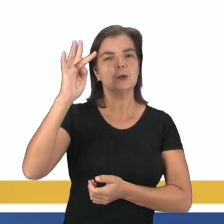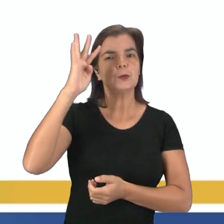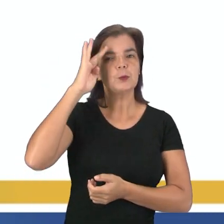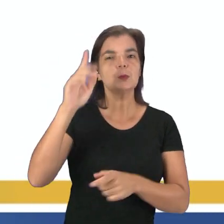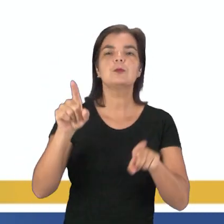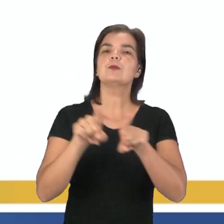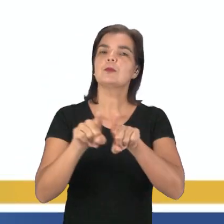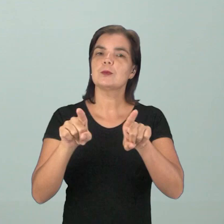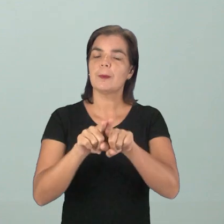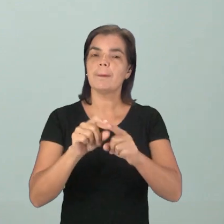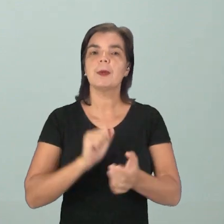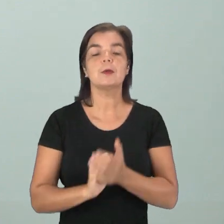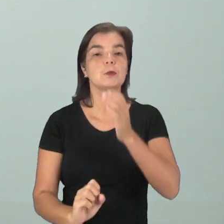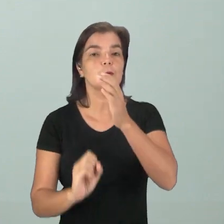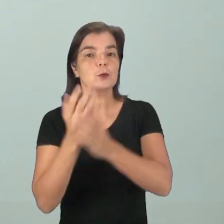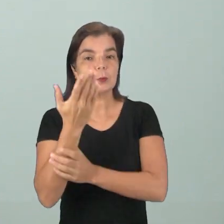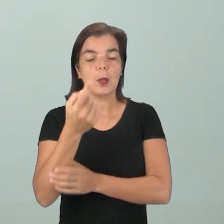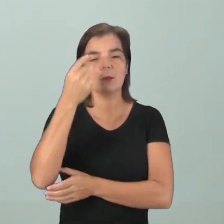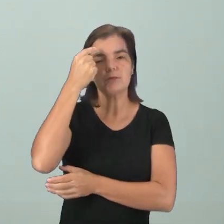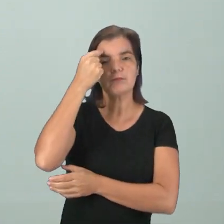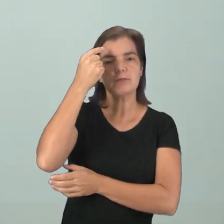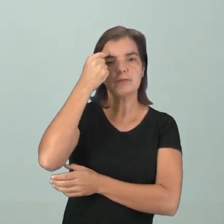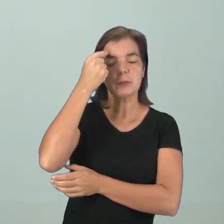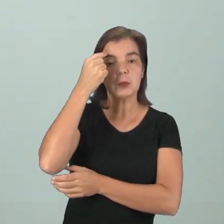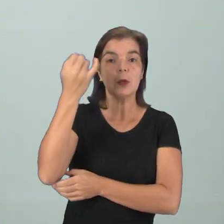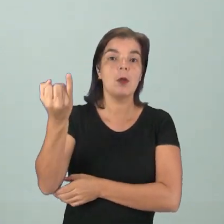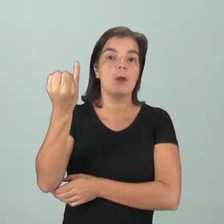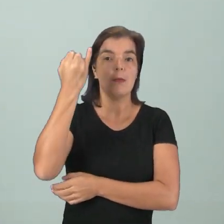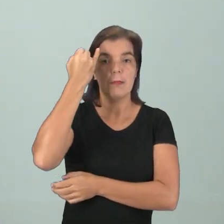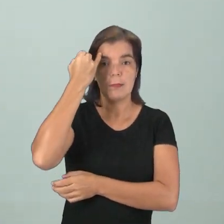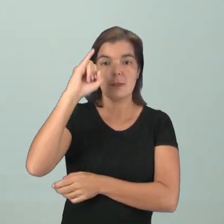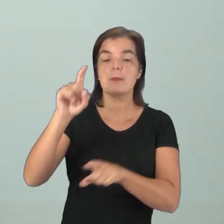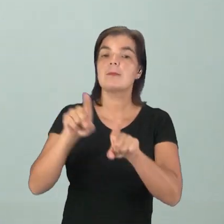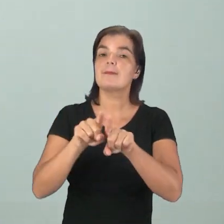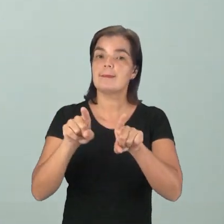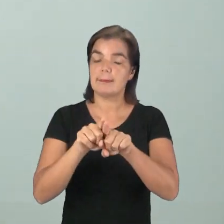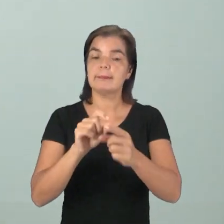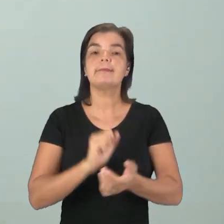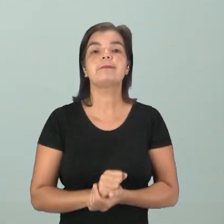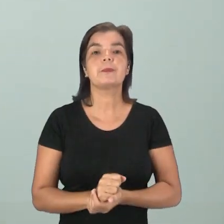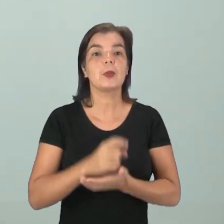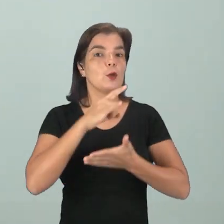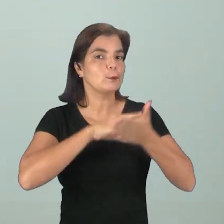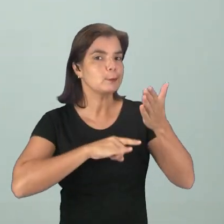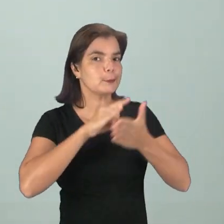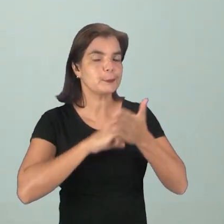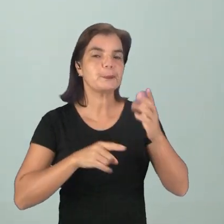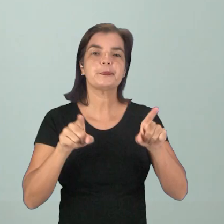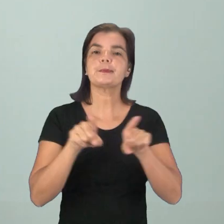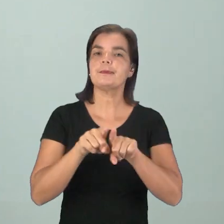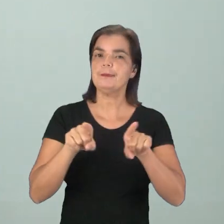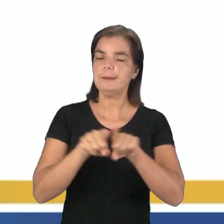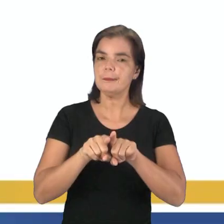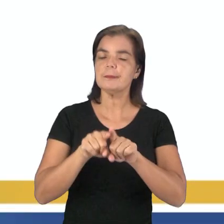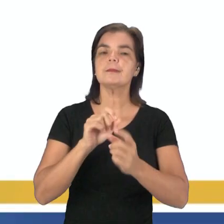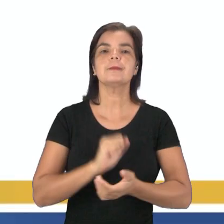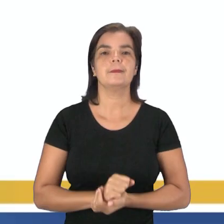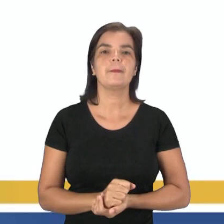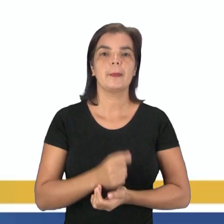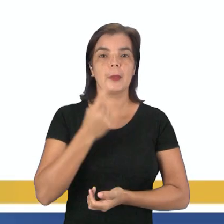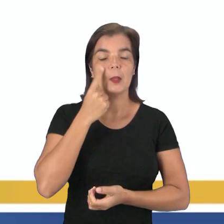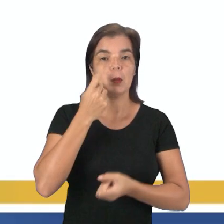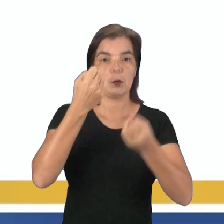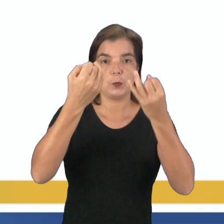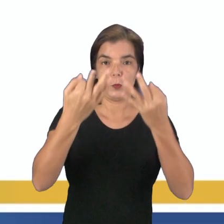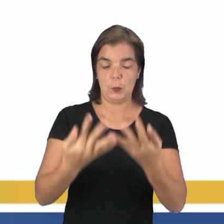teorias, de surgimento de pensamentos, ideias, e também tem as fontes documentais, certo? Que são essas